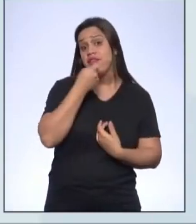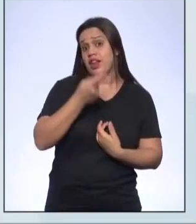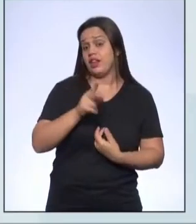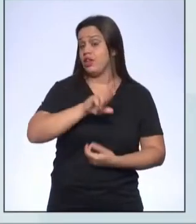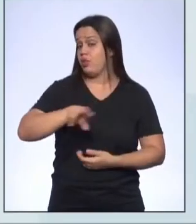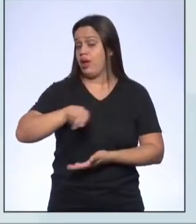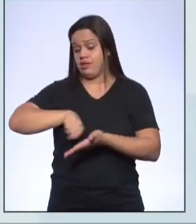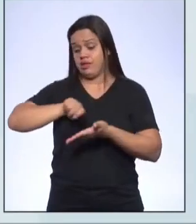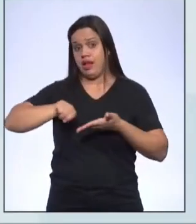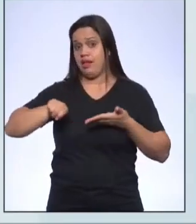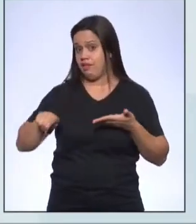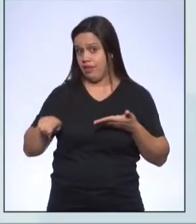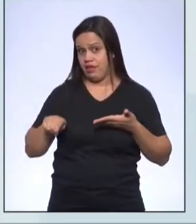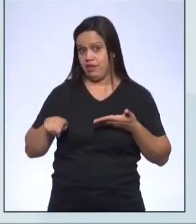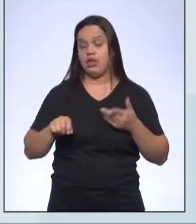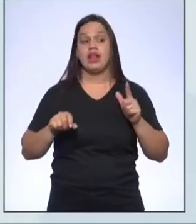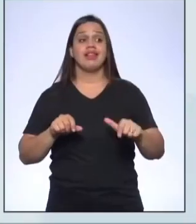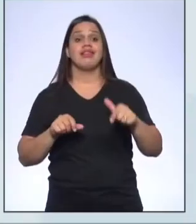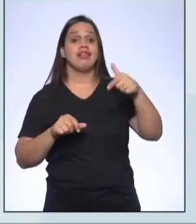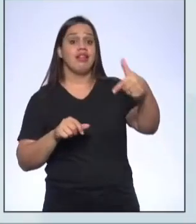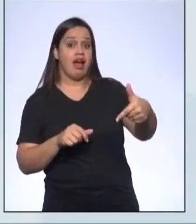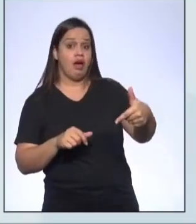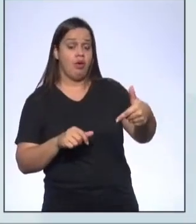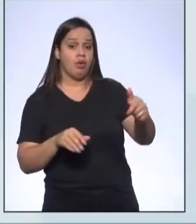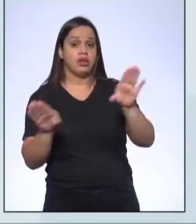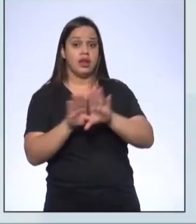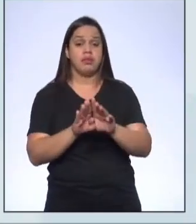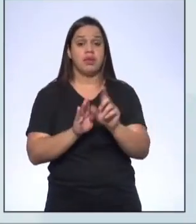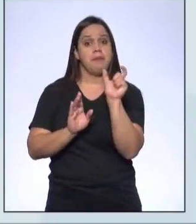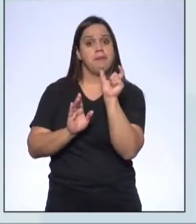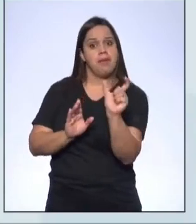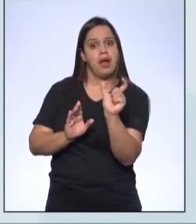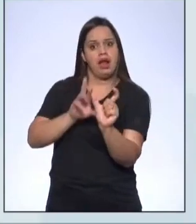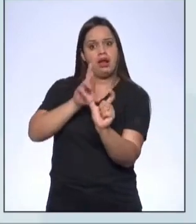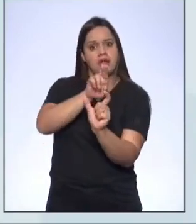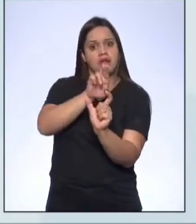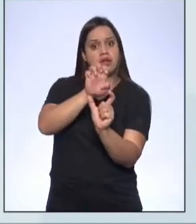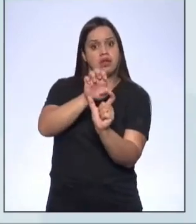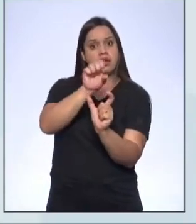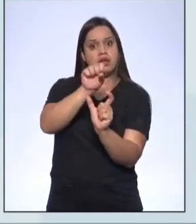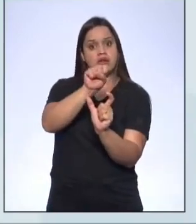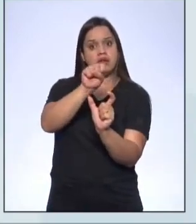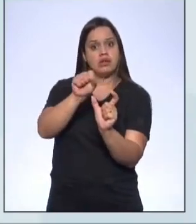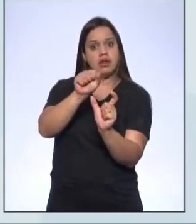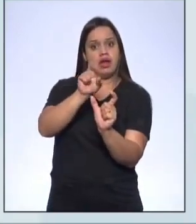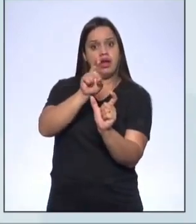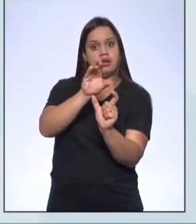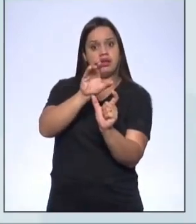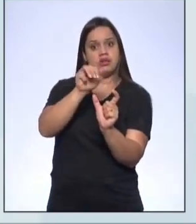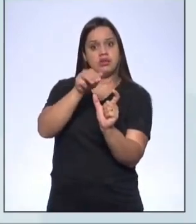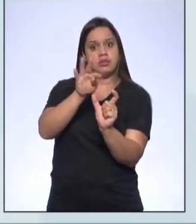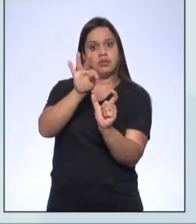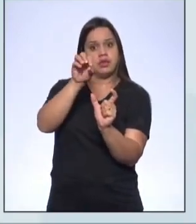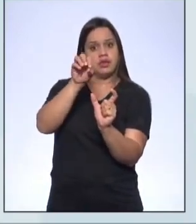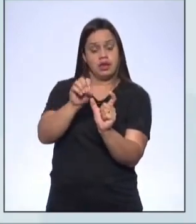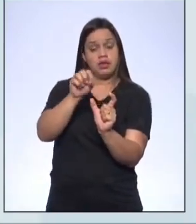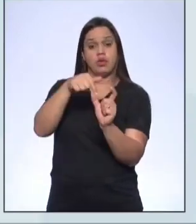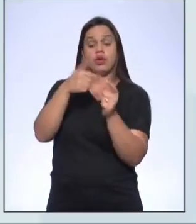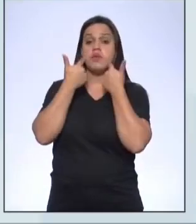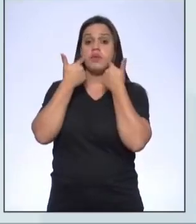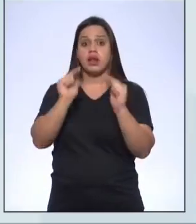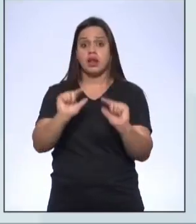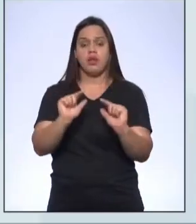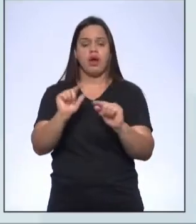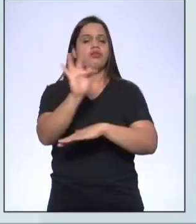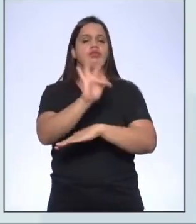texto. Já na outra, até a palavra ressarcimento, Ele utilizou, né? olha. Ele utiliza, então, ele usa uma linguagem mais